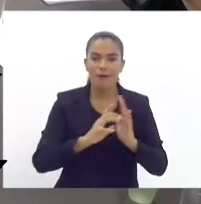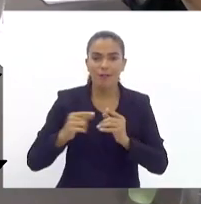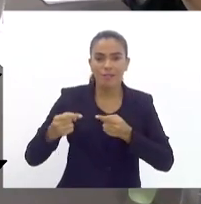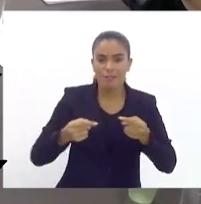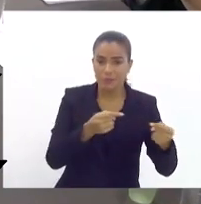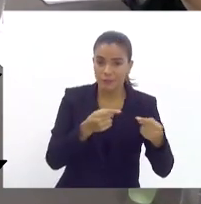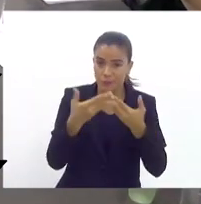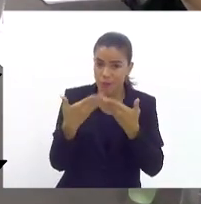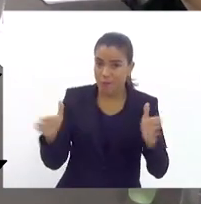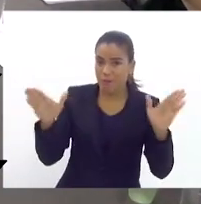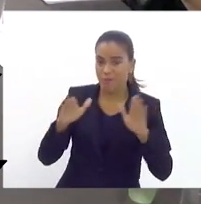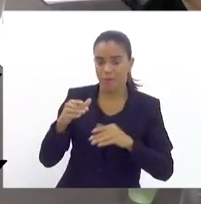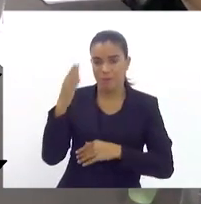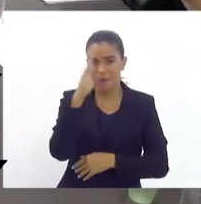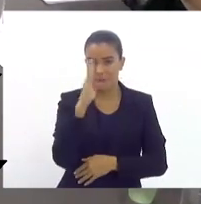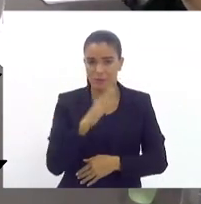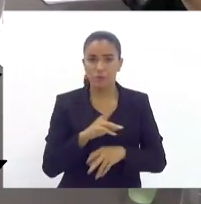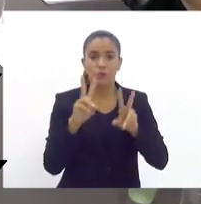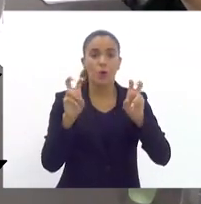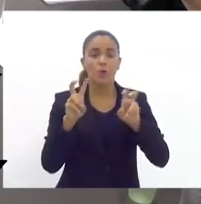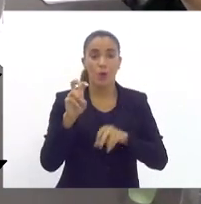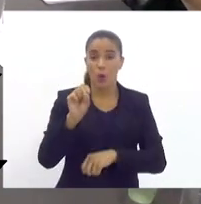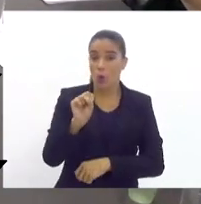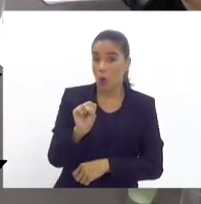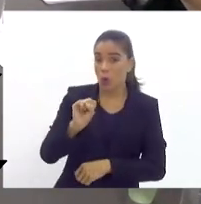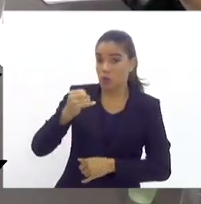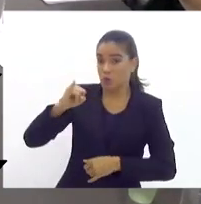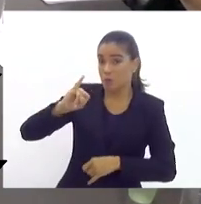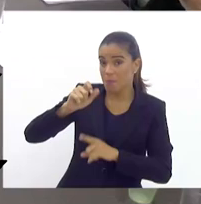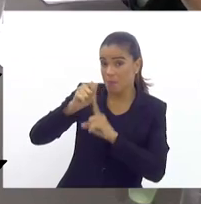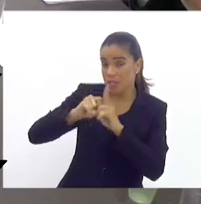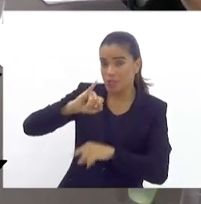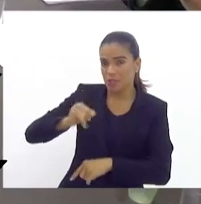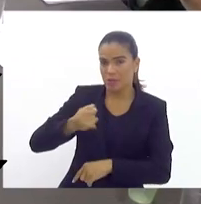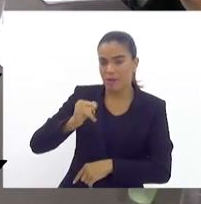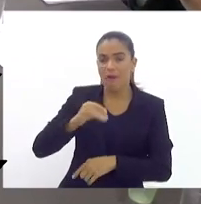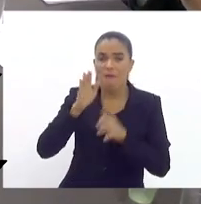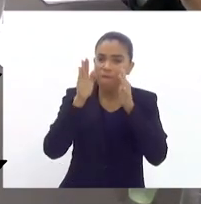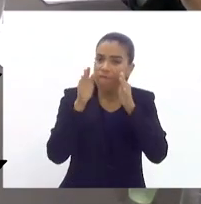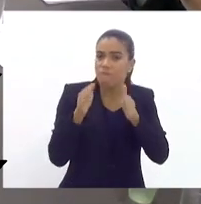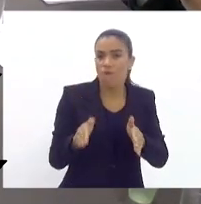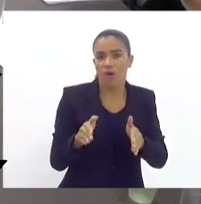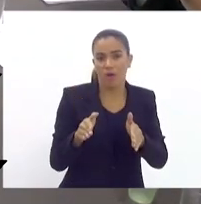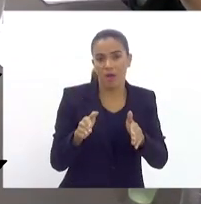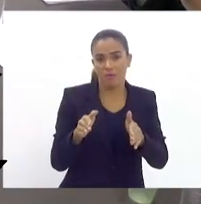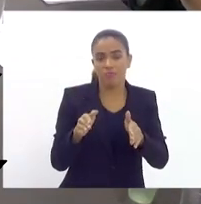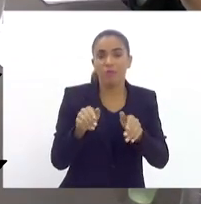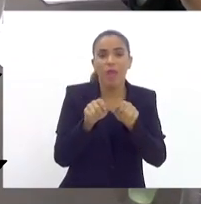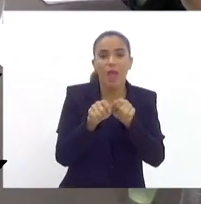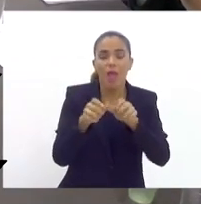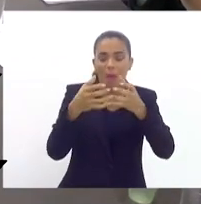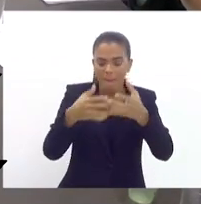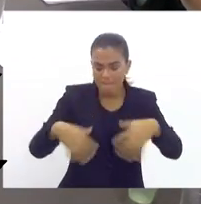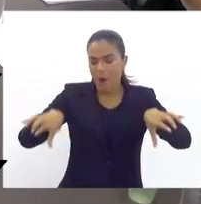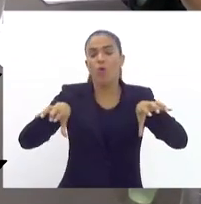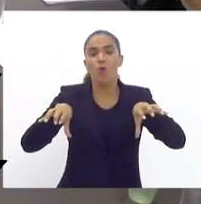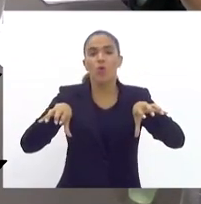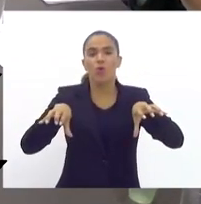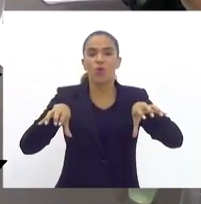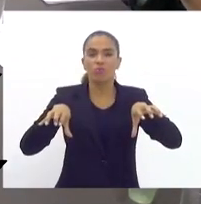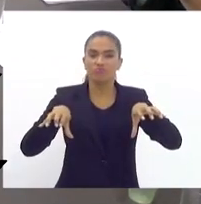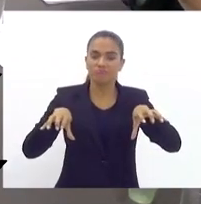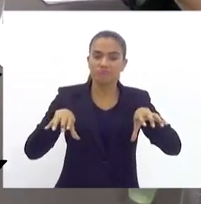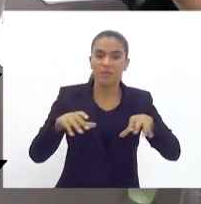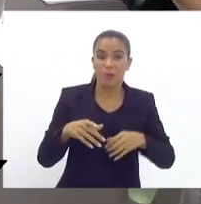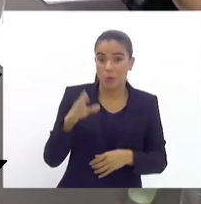discutido amplamente no Brasil em relação ao 8 de janeiro, que é justamente diretamente focado na questão da polarização que o Brasil vive. A gente